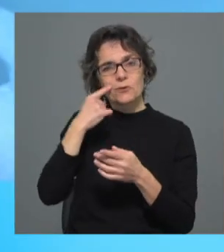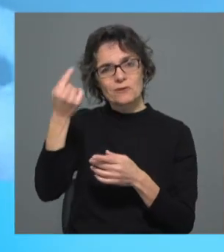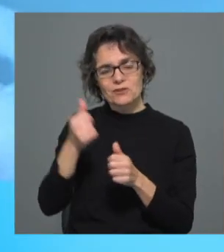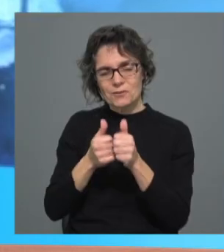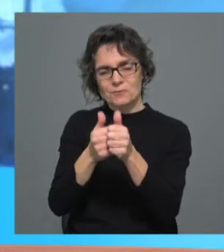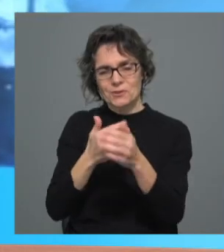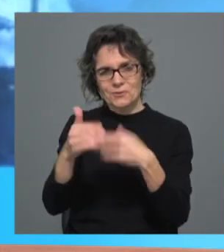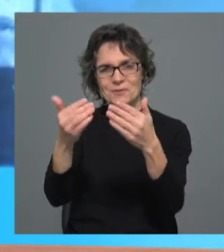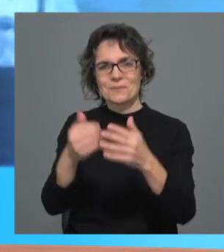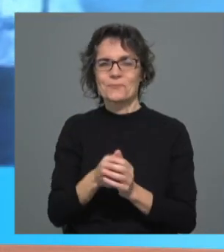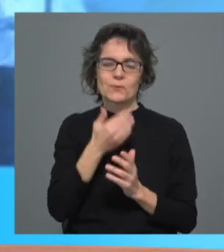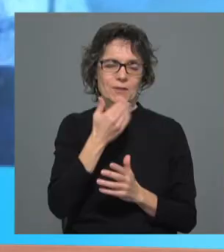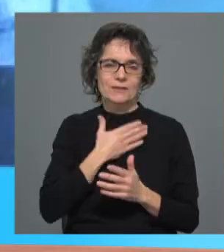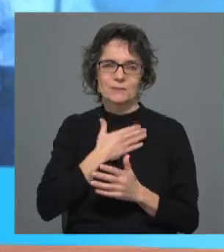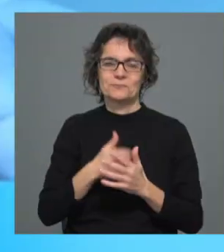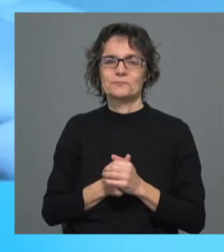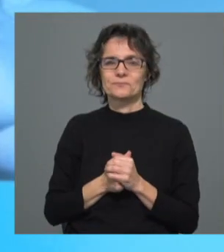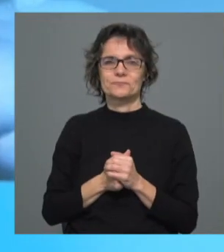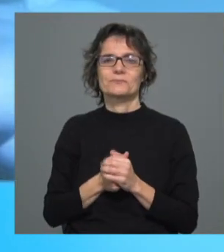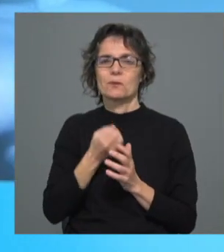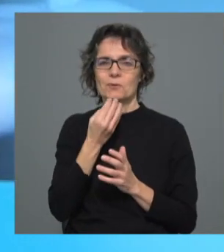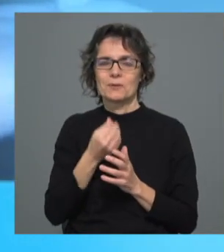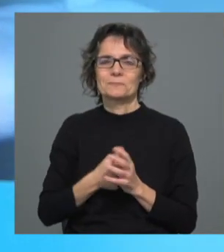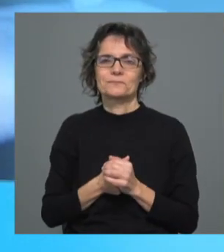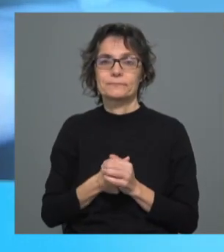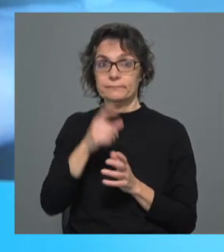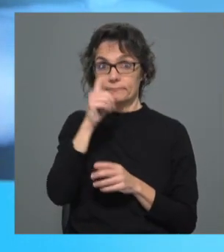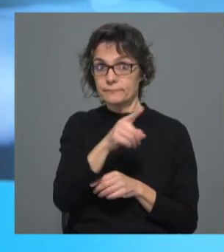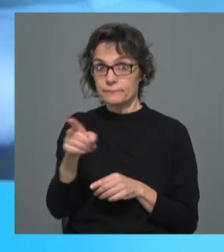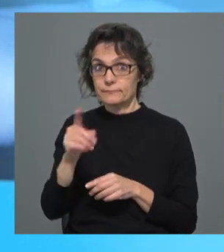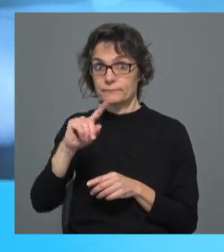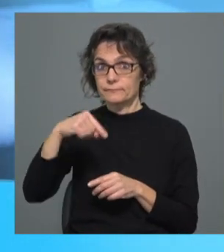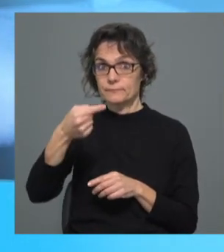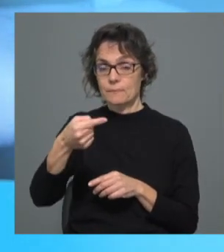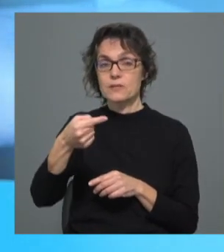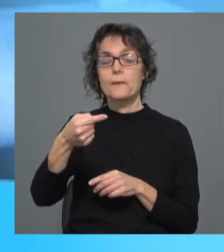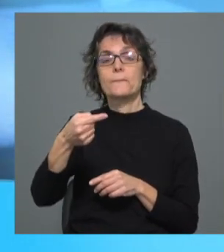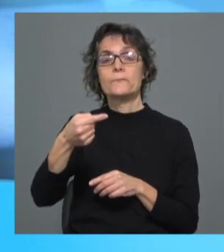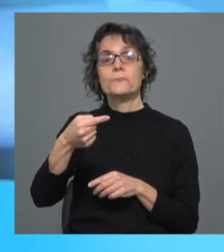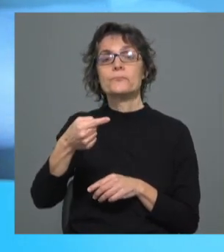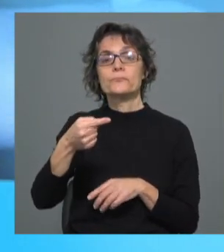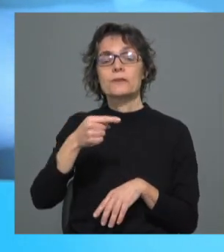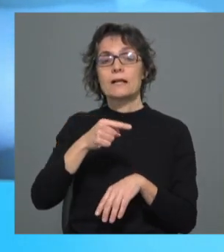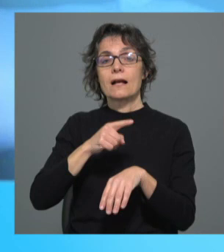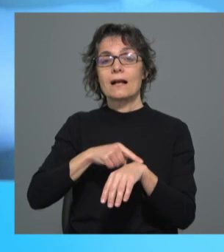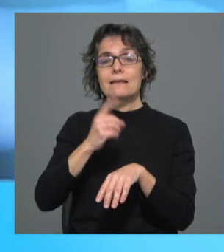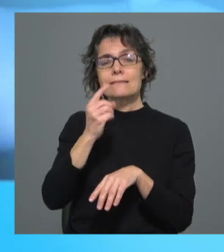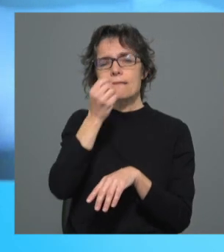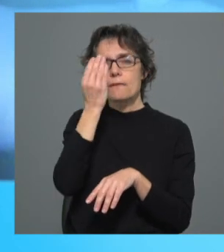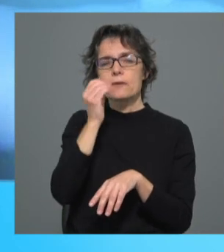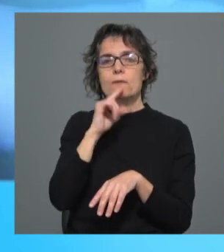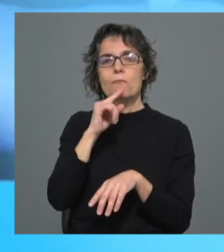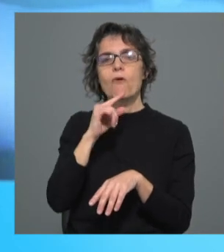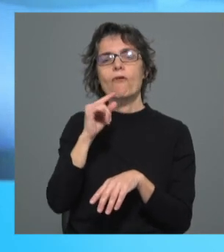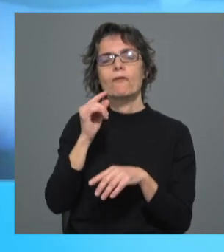missionários comunianos. Muito obrigado. Muito bem. Lembro ainda que amanhã, pouco depois das 6 da manhã, pode acompanhar